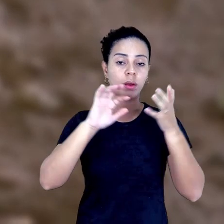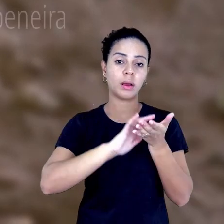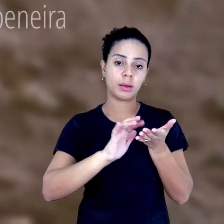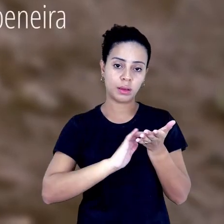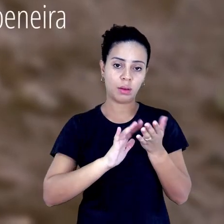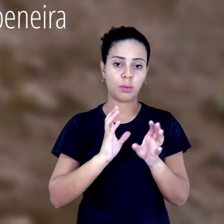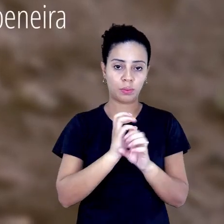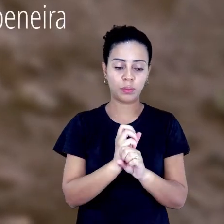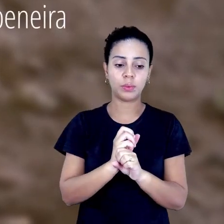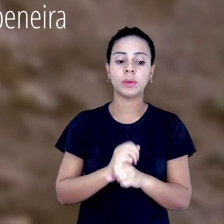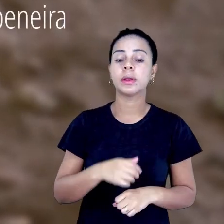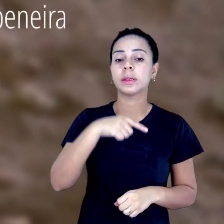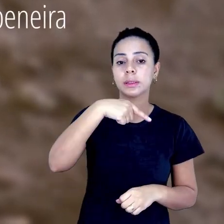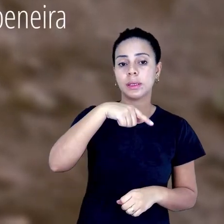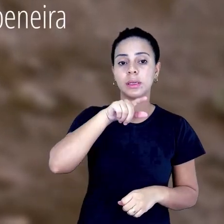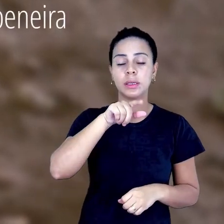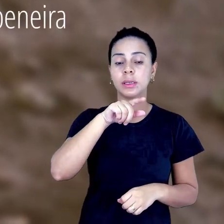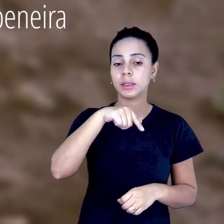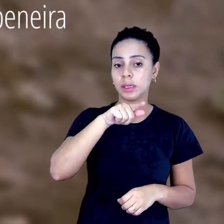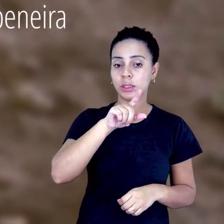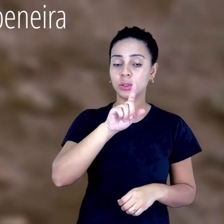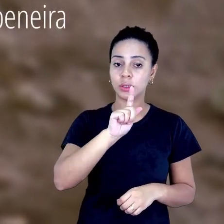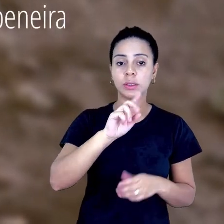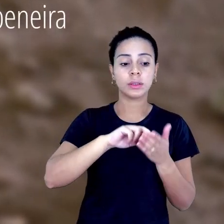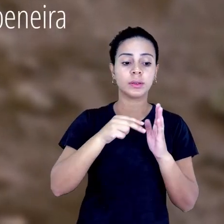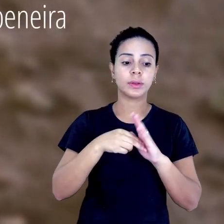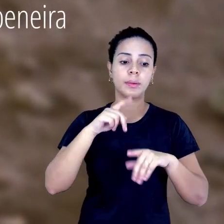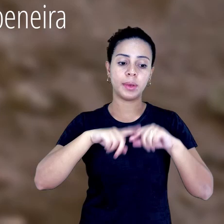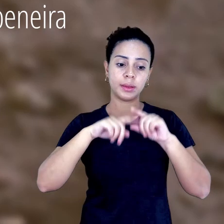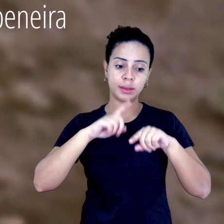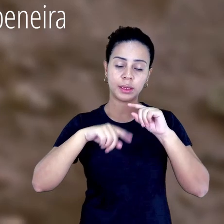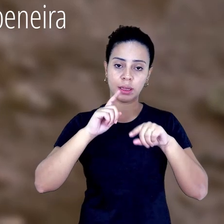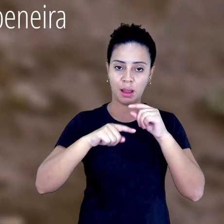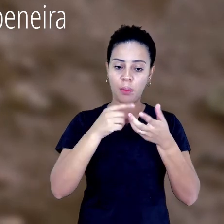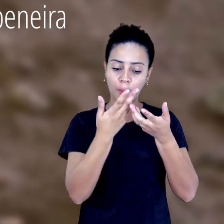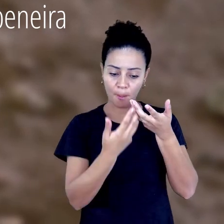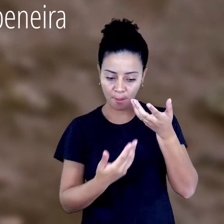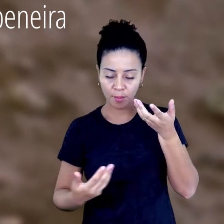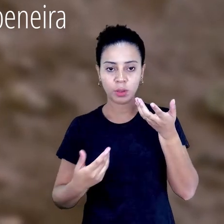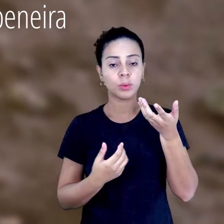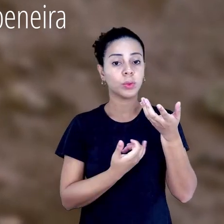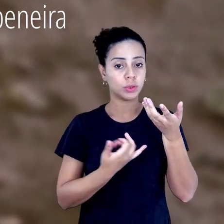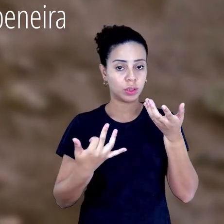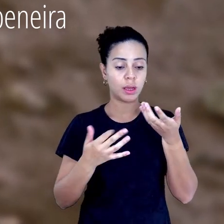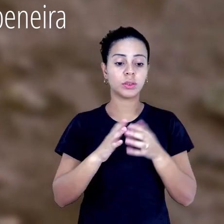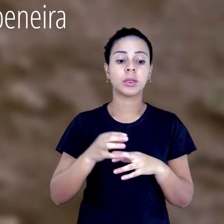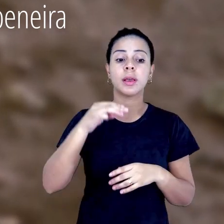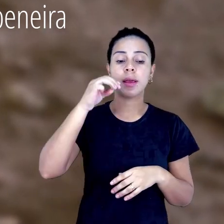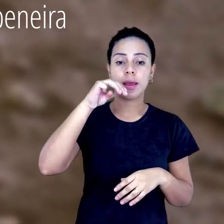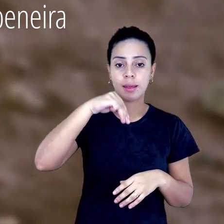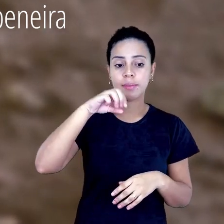equação, onde QG é a porcentagem de material passado em cada peneira, ms é a